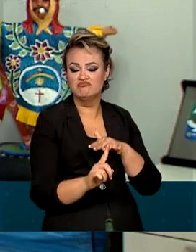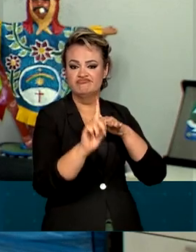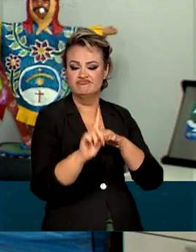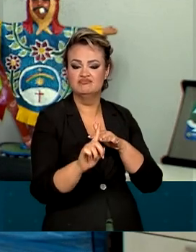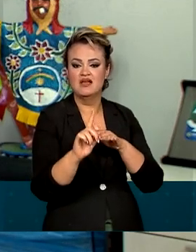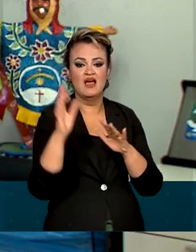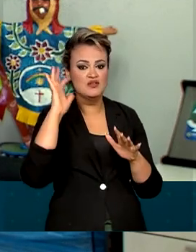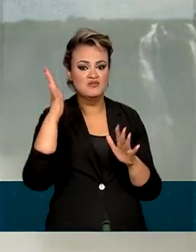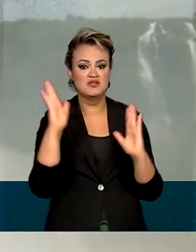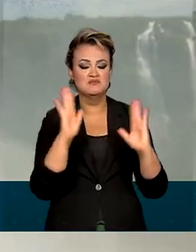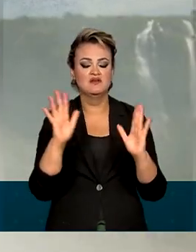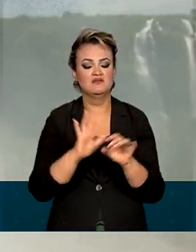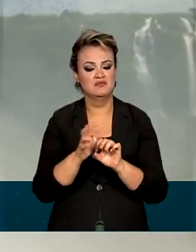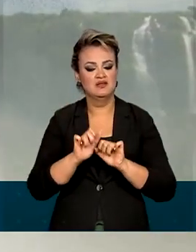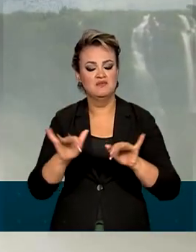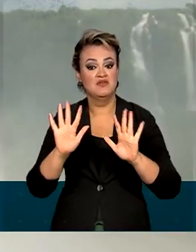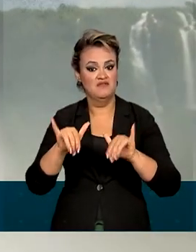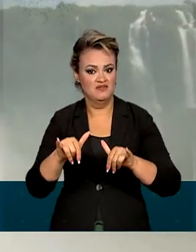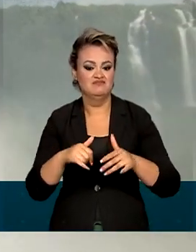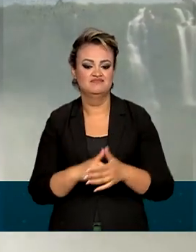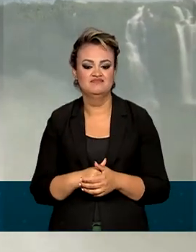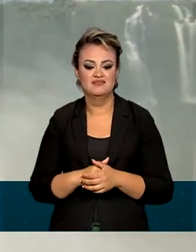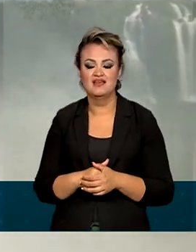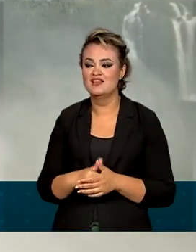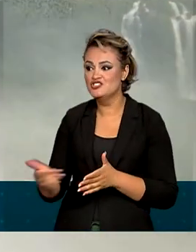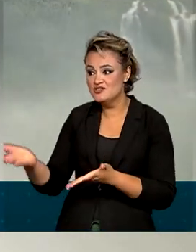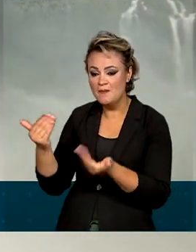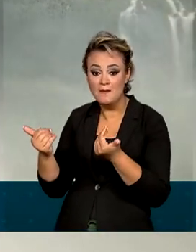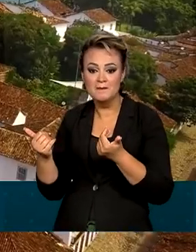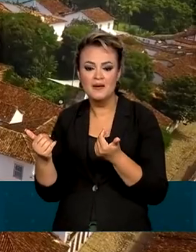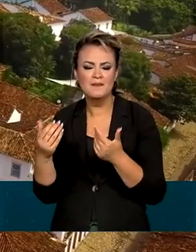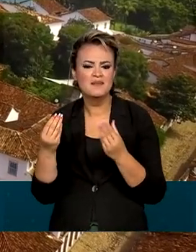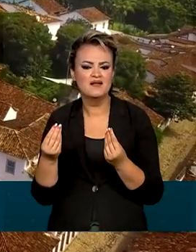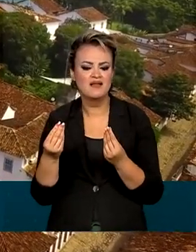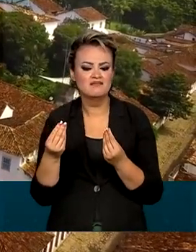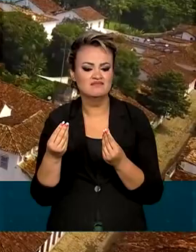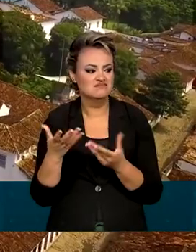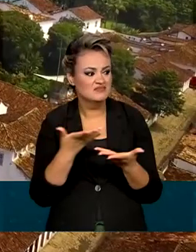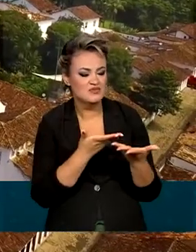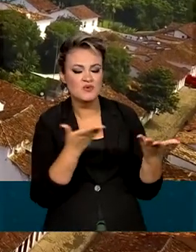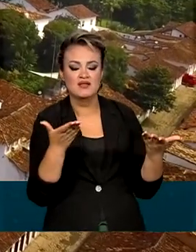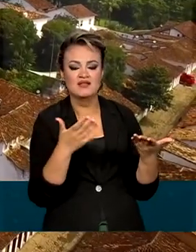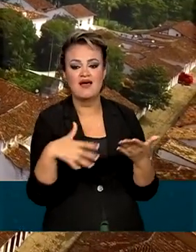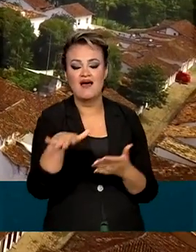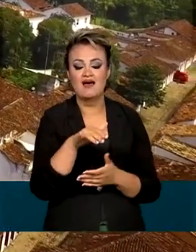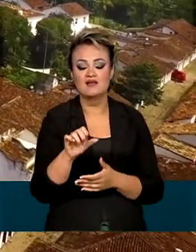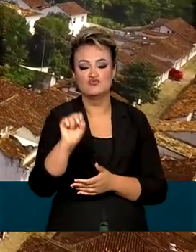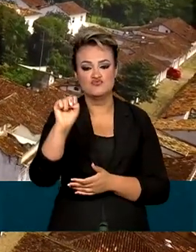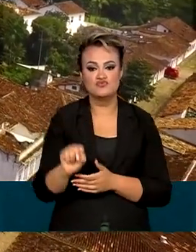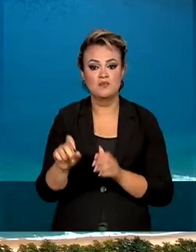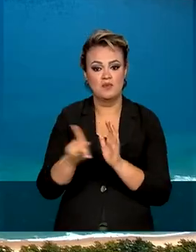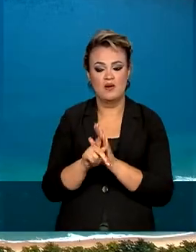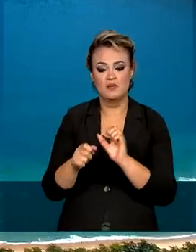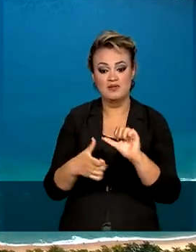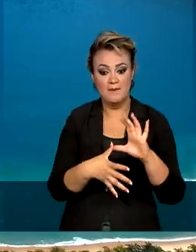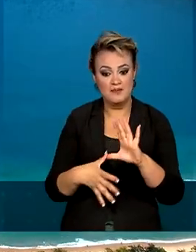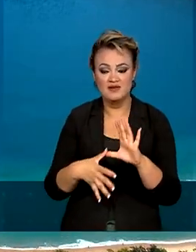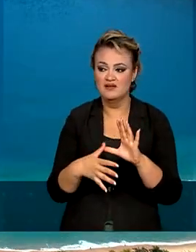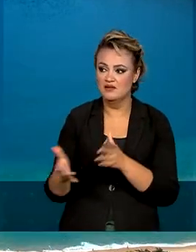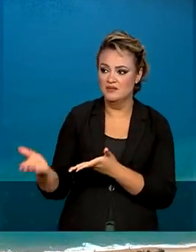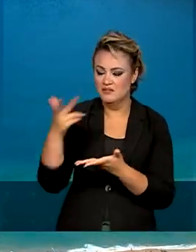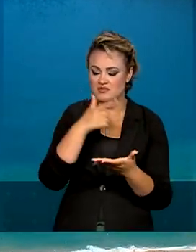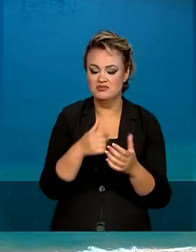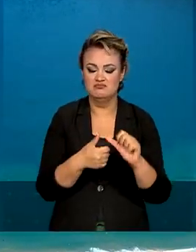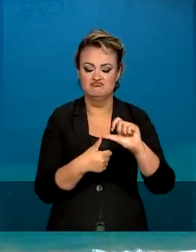período pós-pandemia. O objetivo é consolidar o nosso país como destino sul-americano mais completo em termos